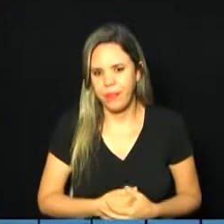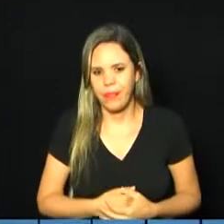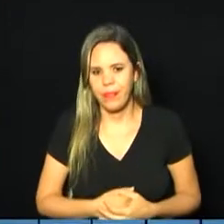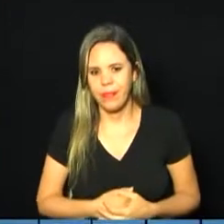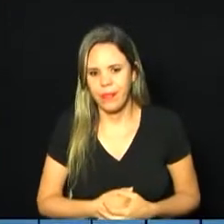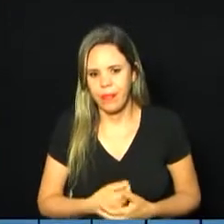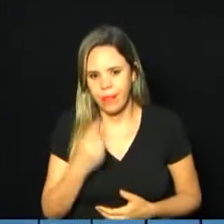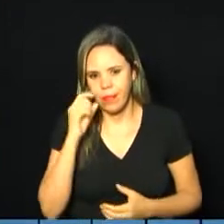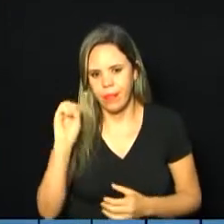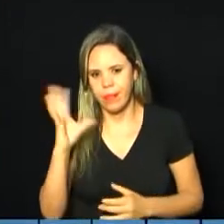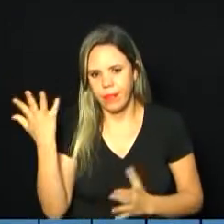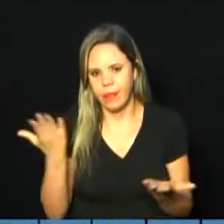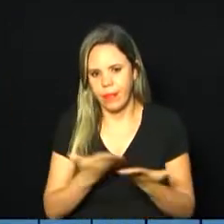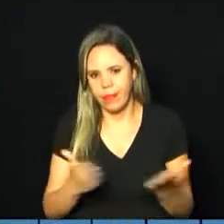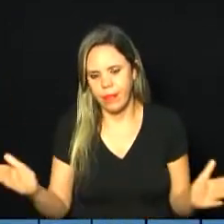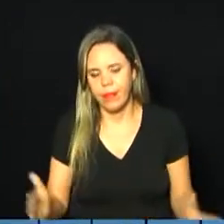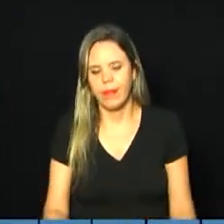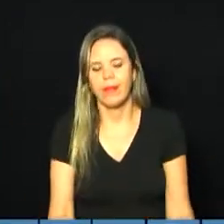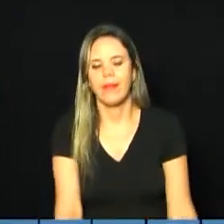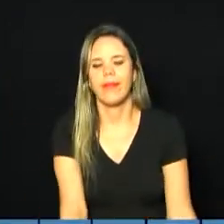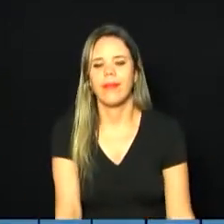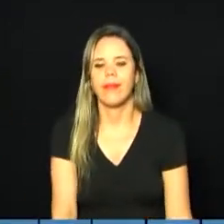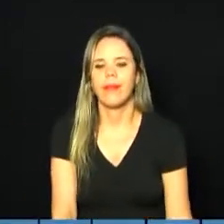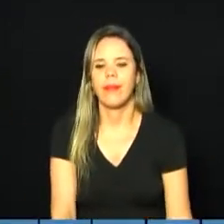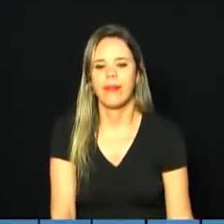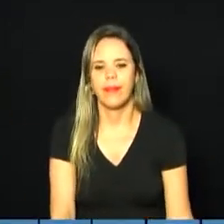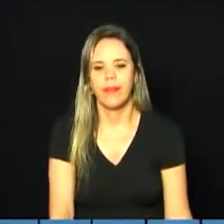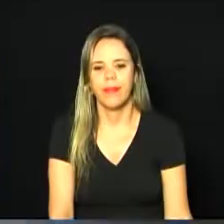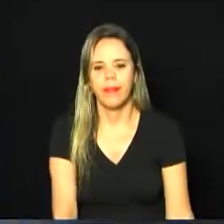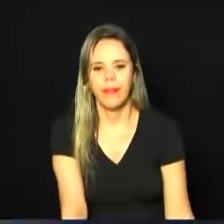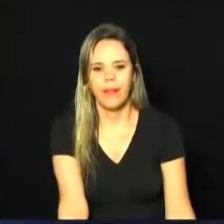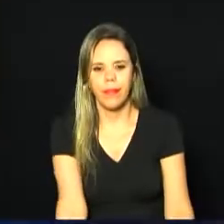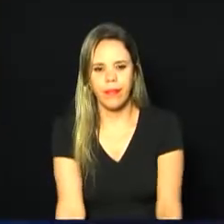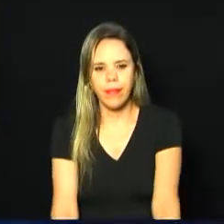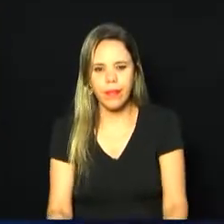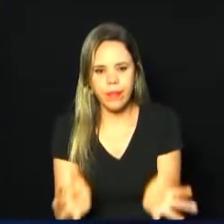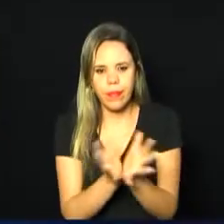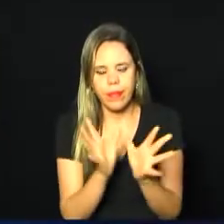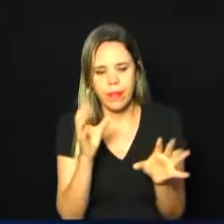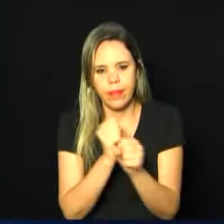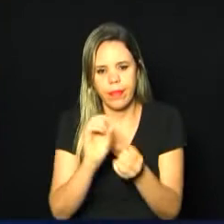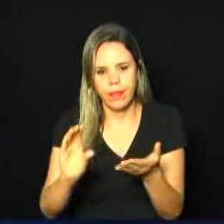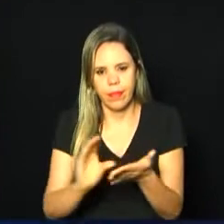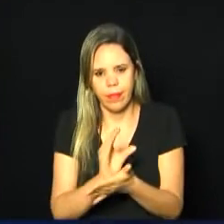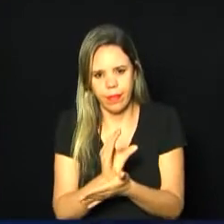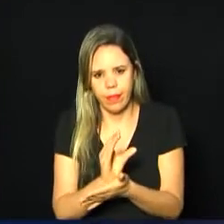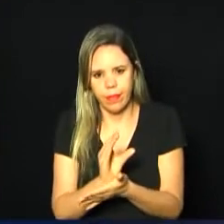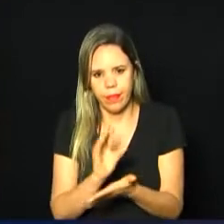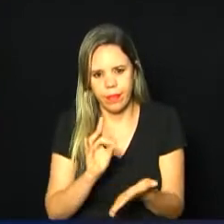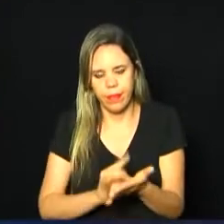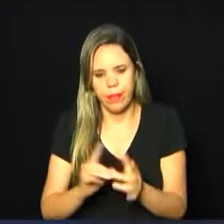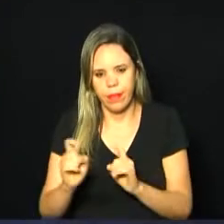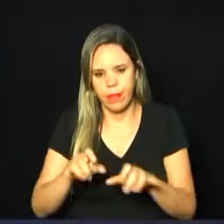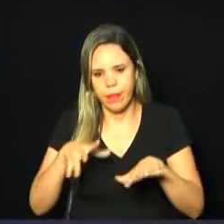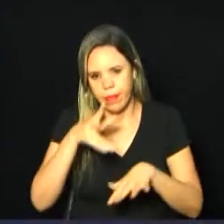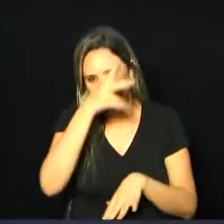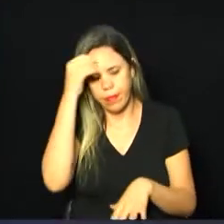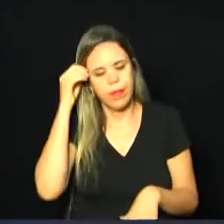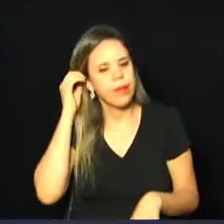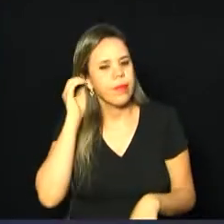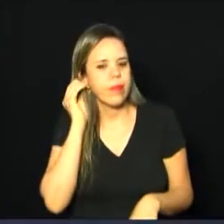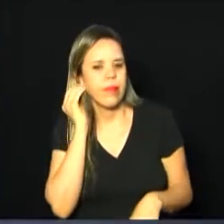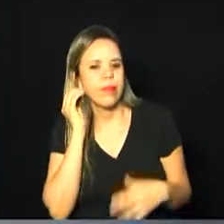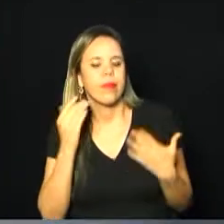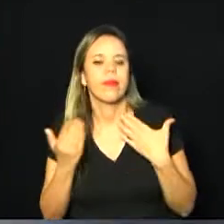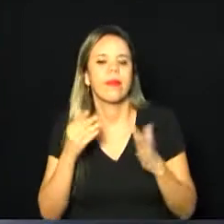em confira agora os destaques de hoje comissão de Finanças e orçamento realiza audiência pública